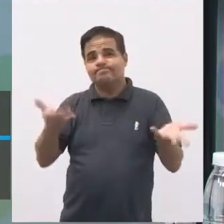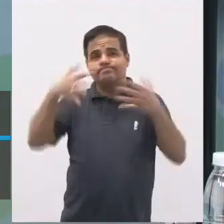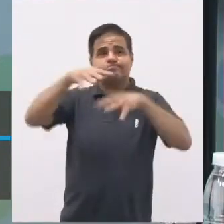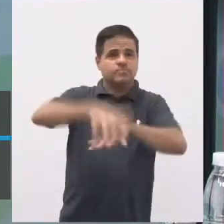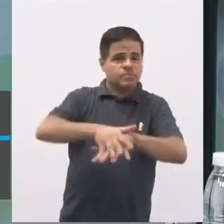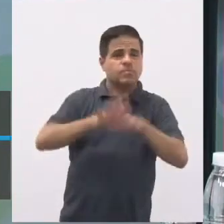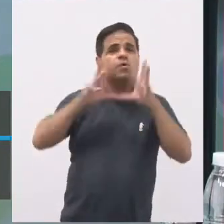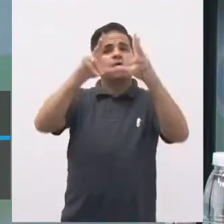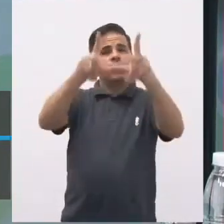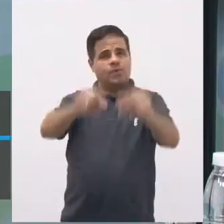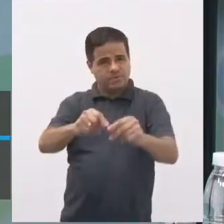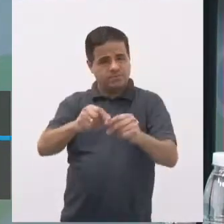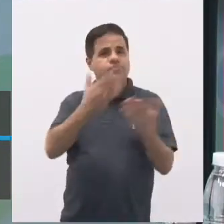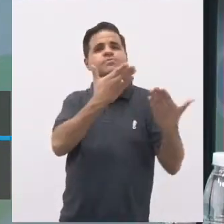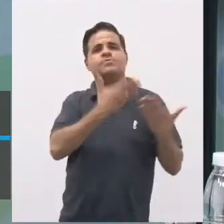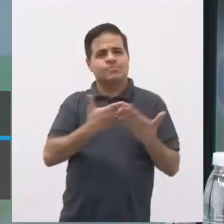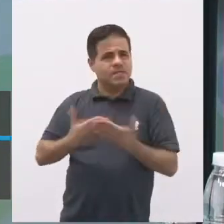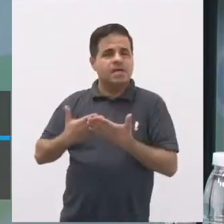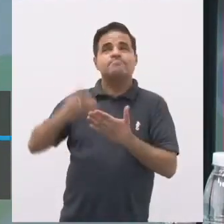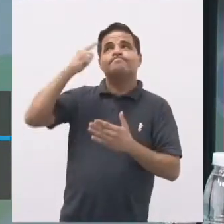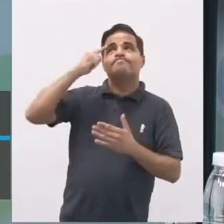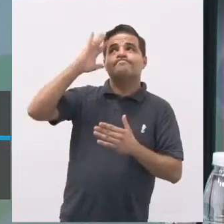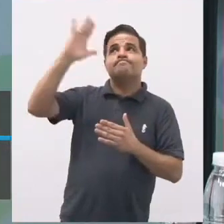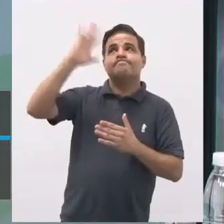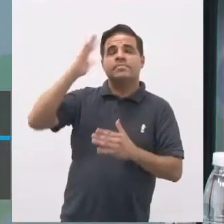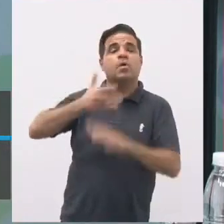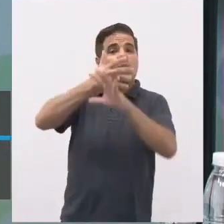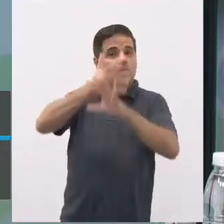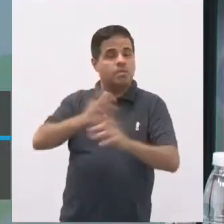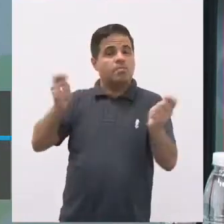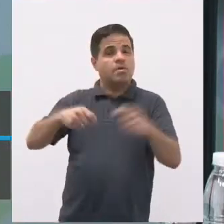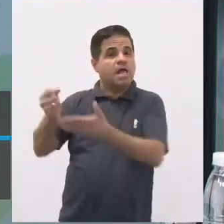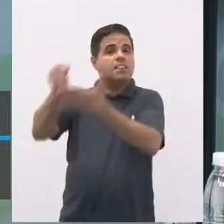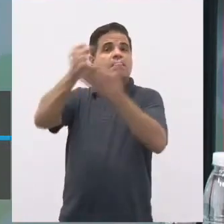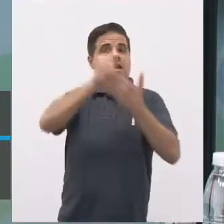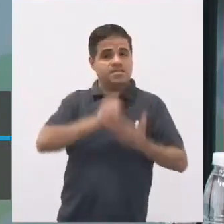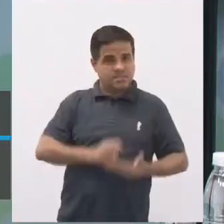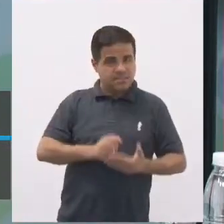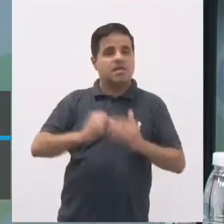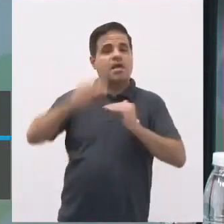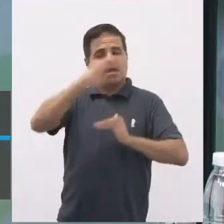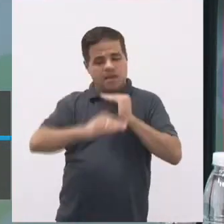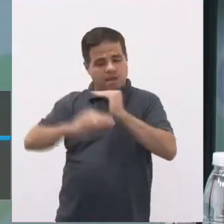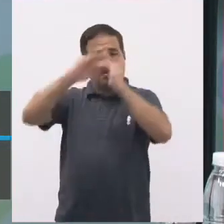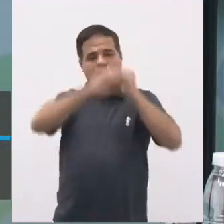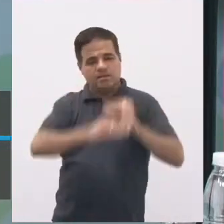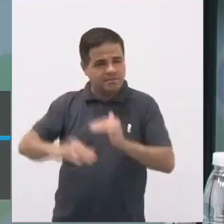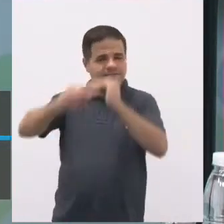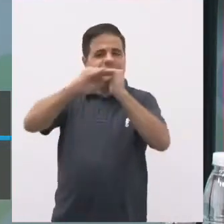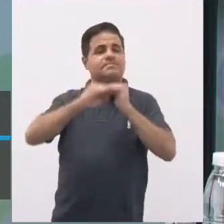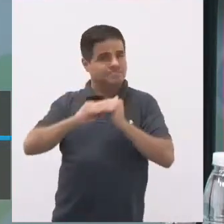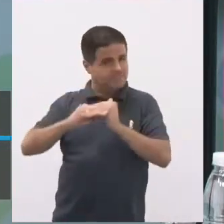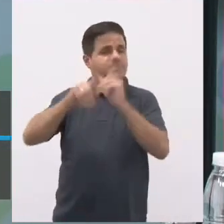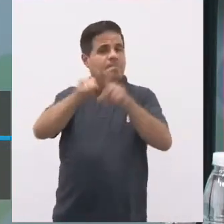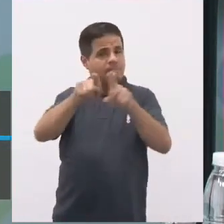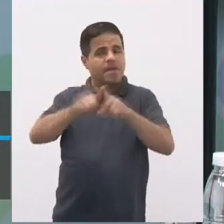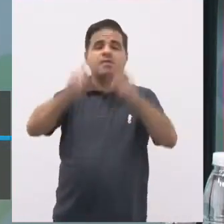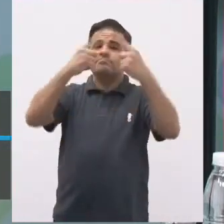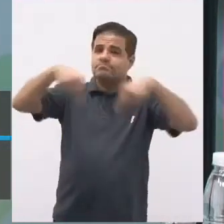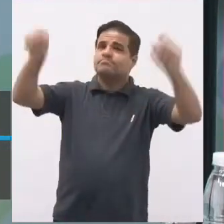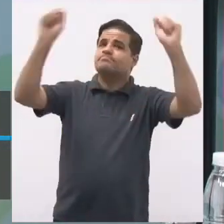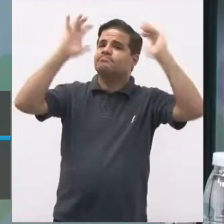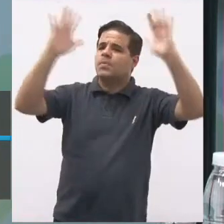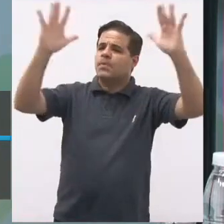de todos os estudantes, né? Pensar num currículo que traga não só a equidade, mas também a igualdade, sempre